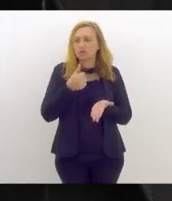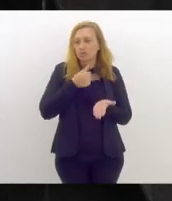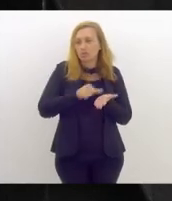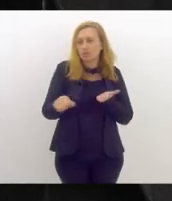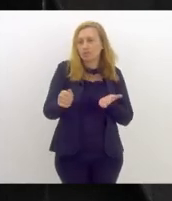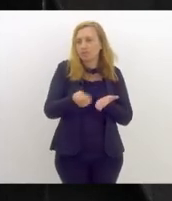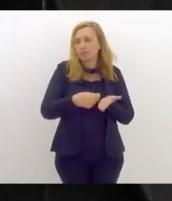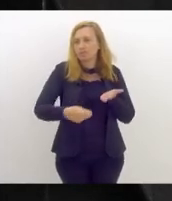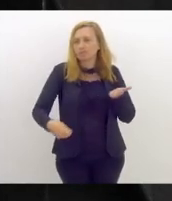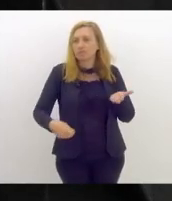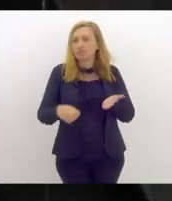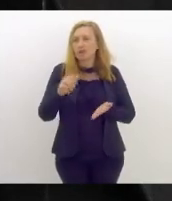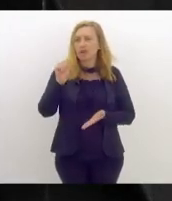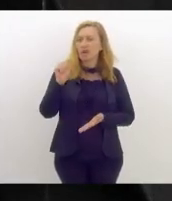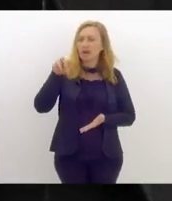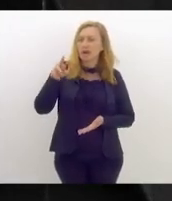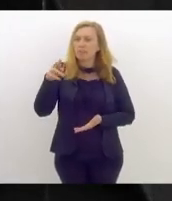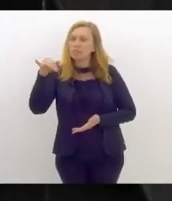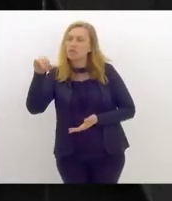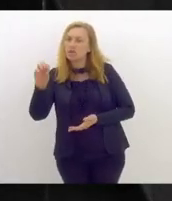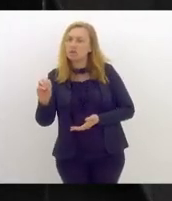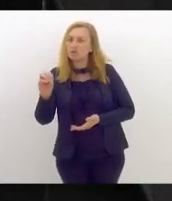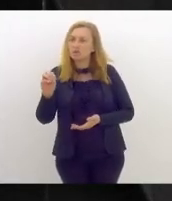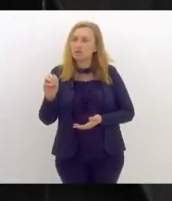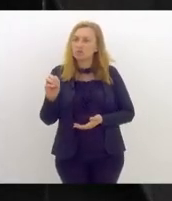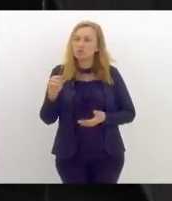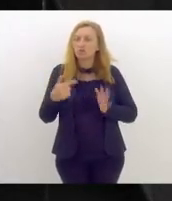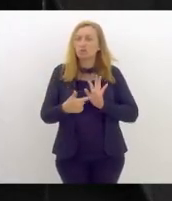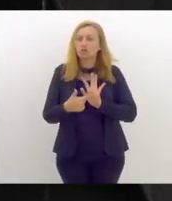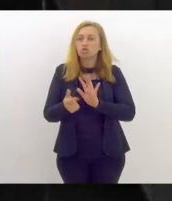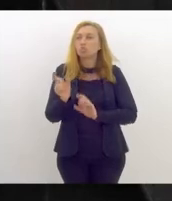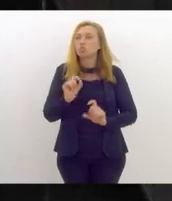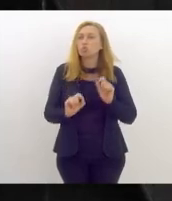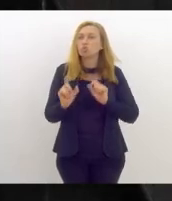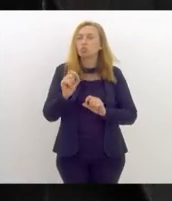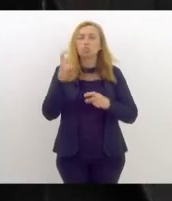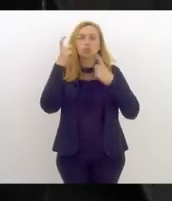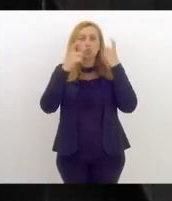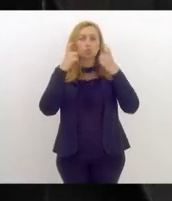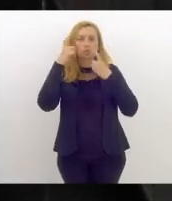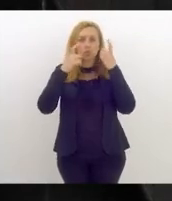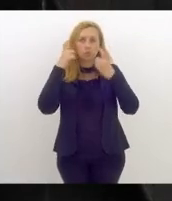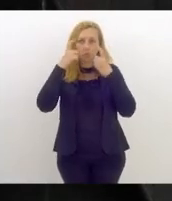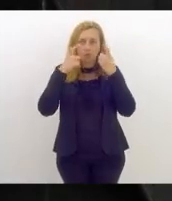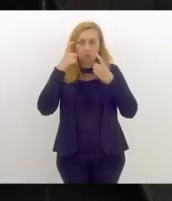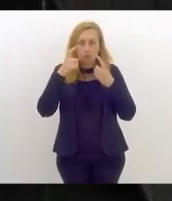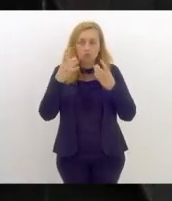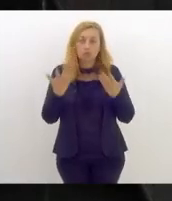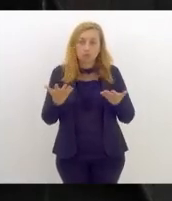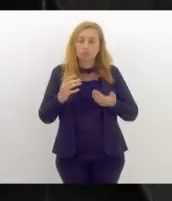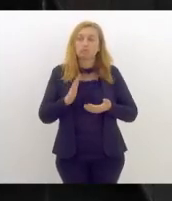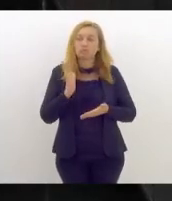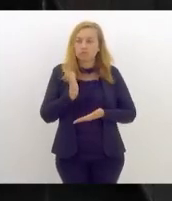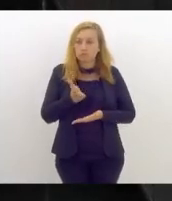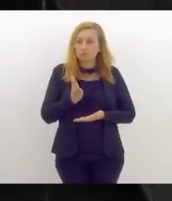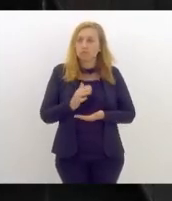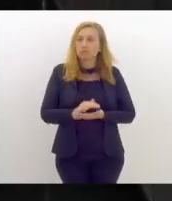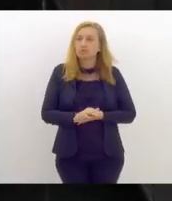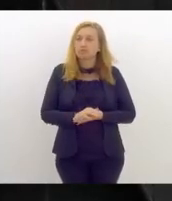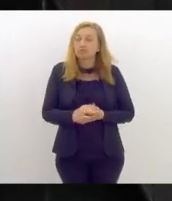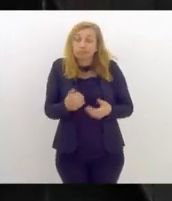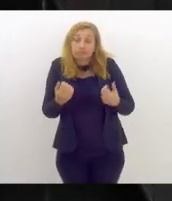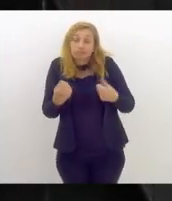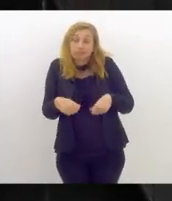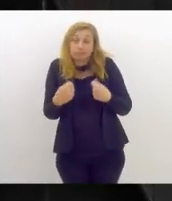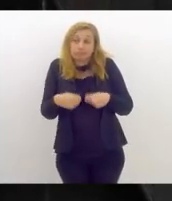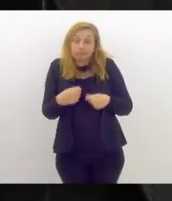Fraga e de mais baixa é Pedro malan é demonstrando preocupação e antagonismo já com essa